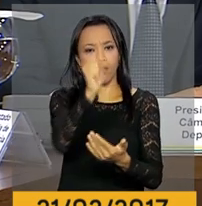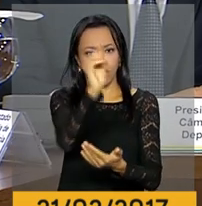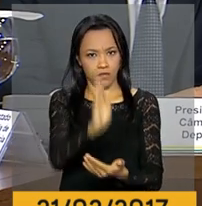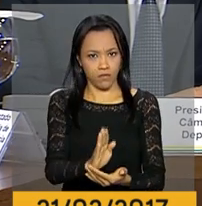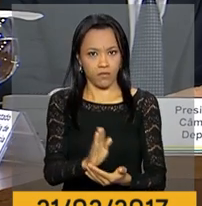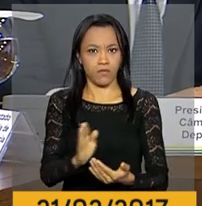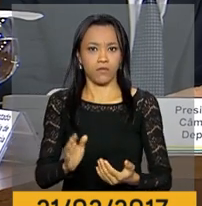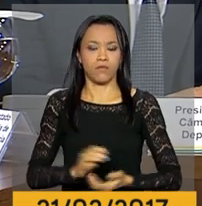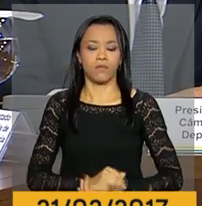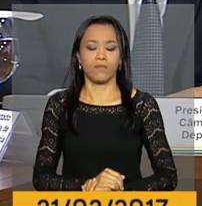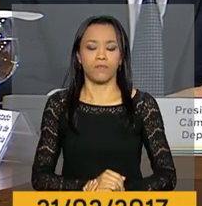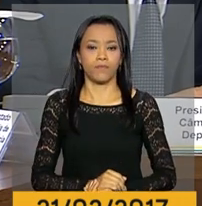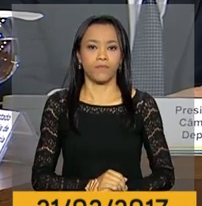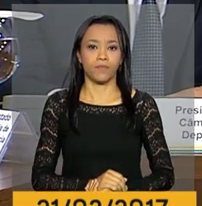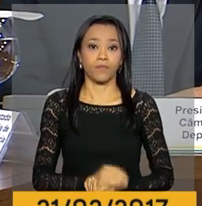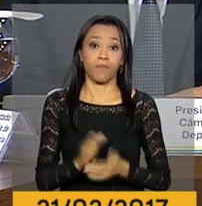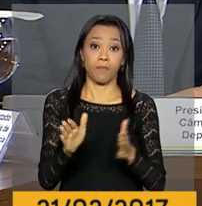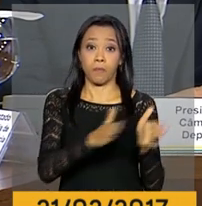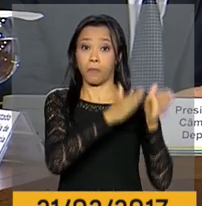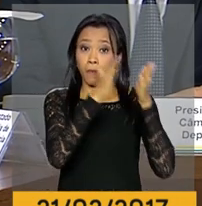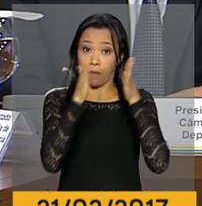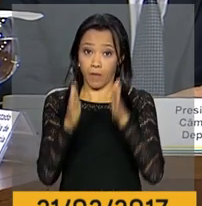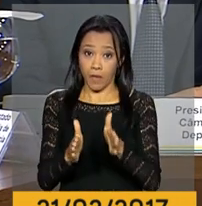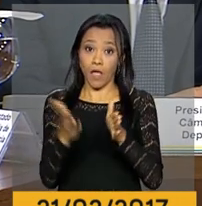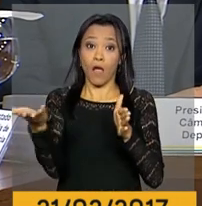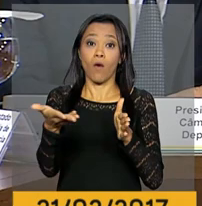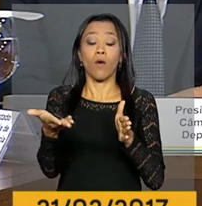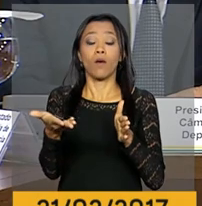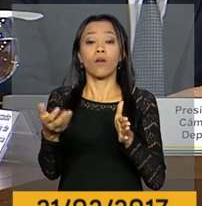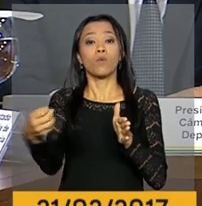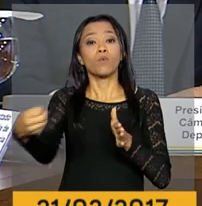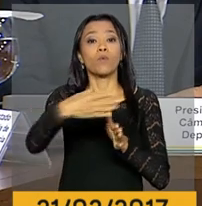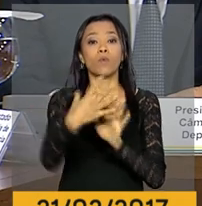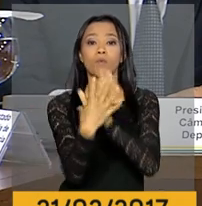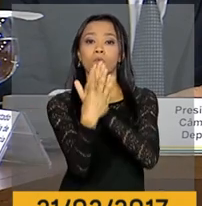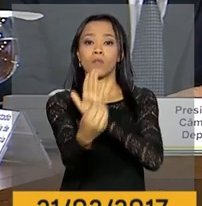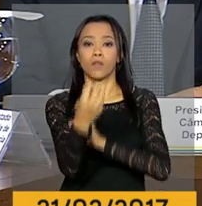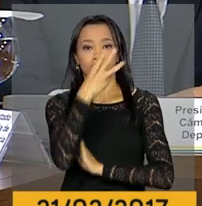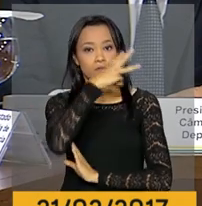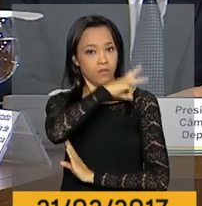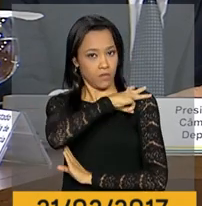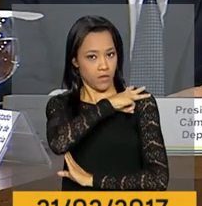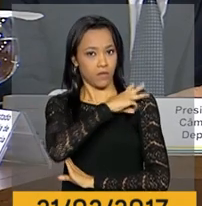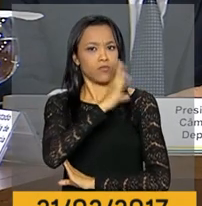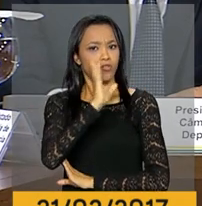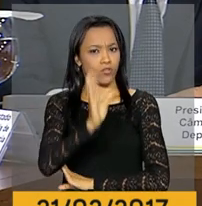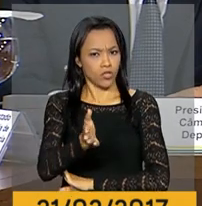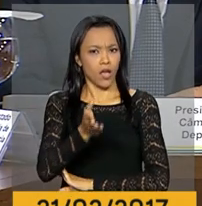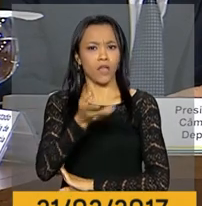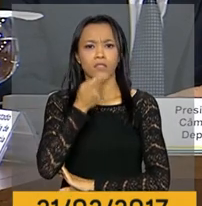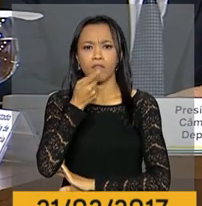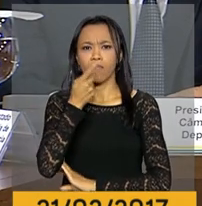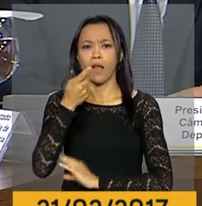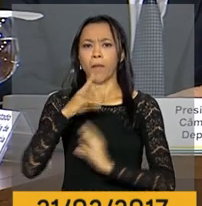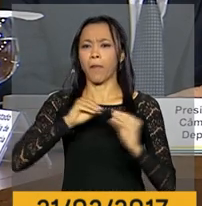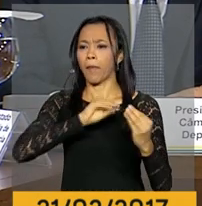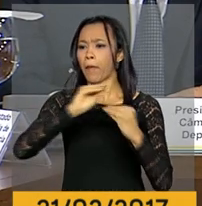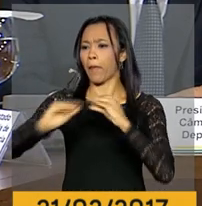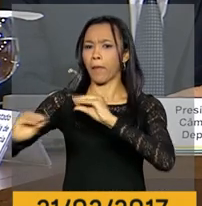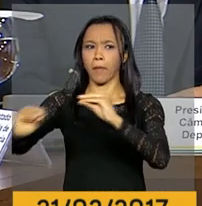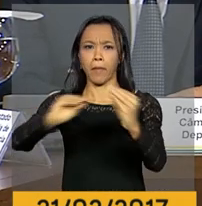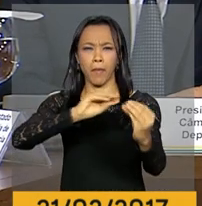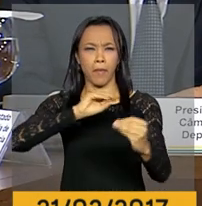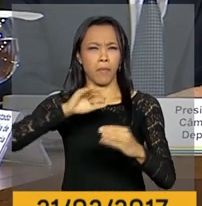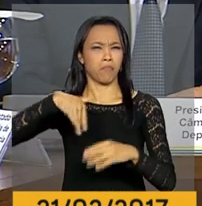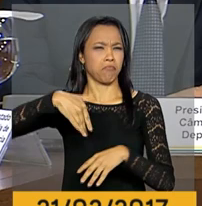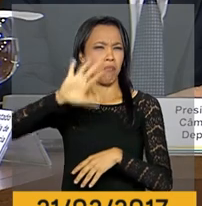país mesmo a reforma do ensino médio convenhamos que vinha sendo falado falada né há mais